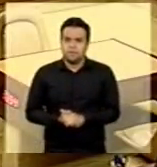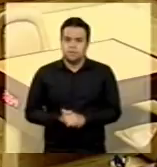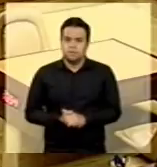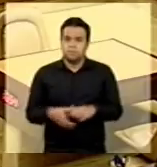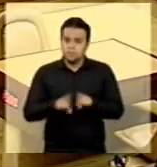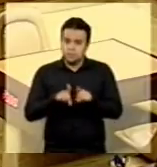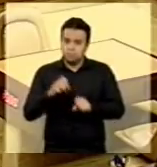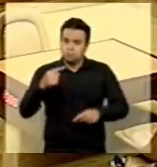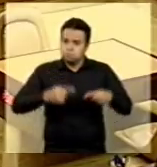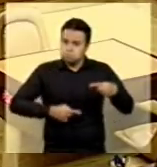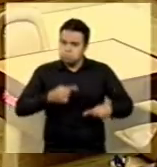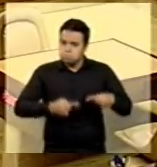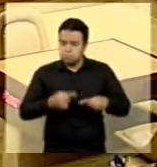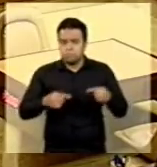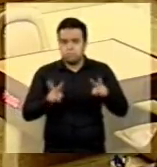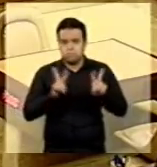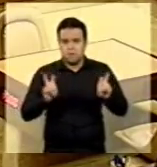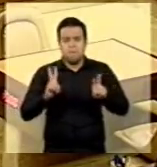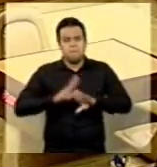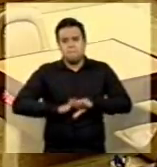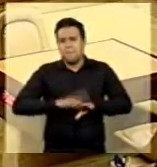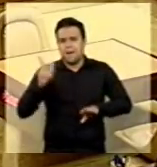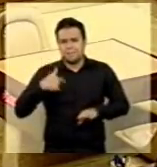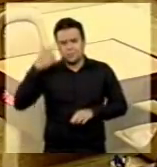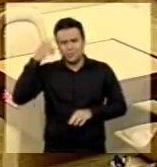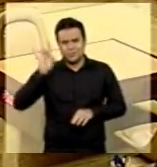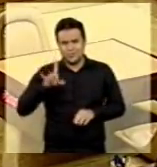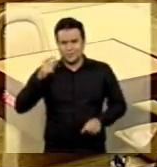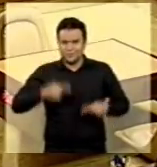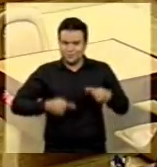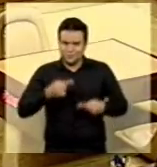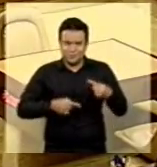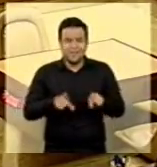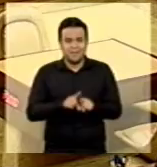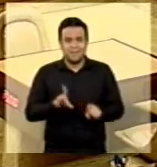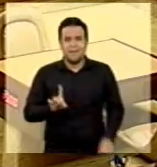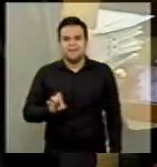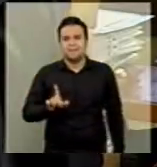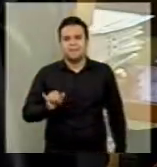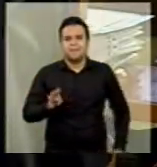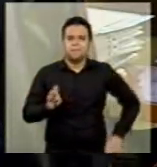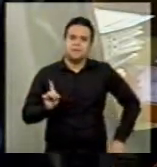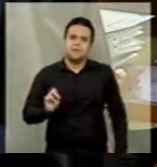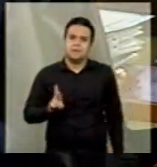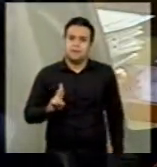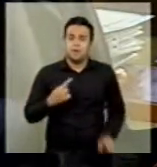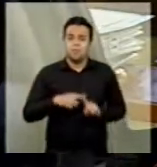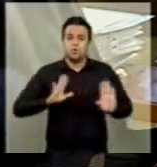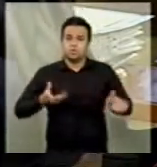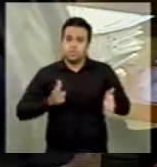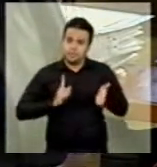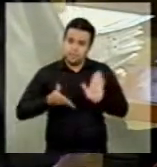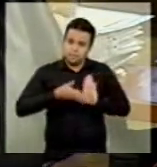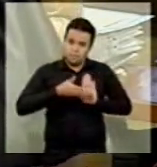discutir, e mais do que discutir, deliberar, porque já há uma proposta de